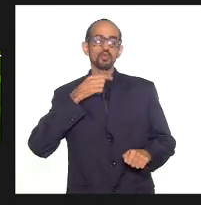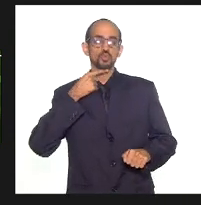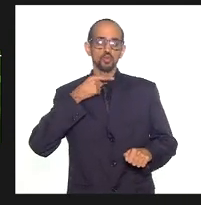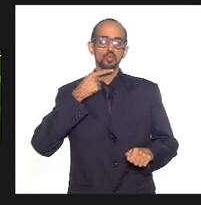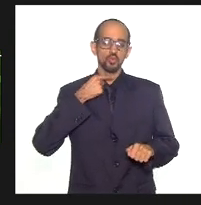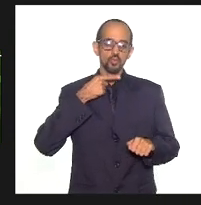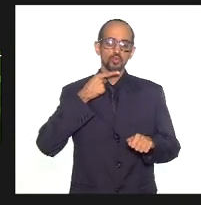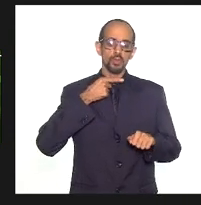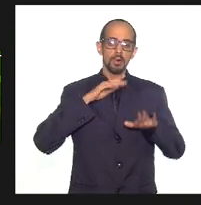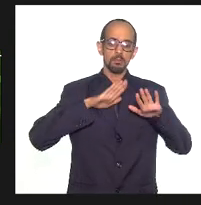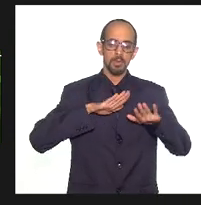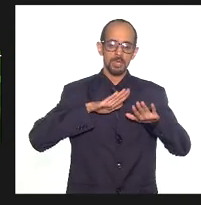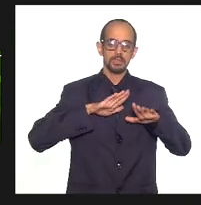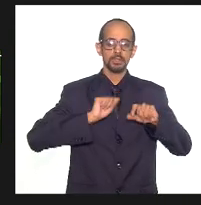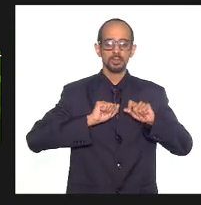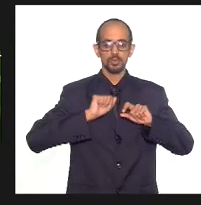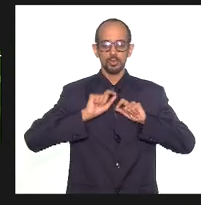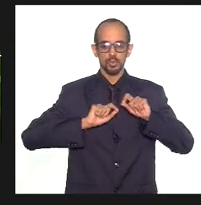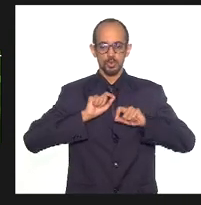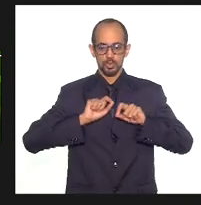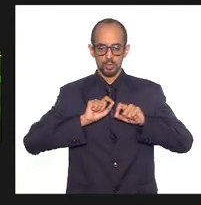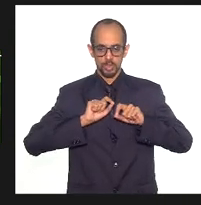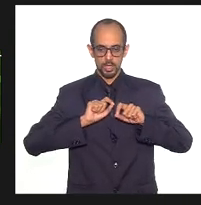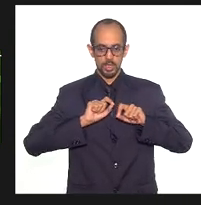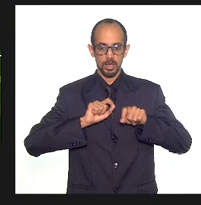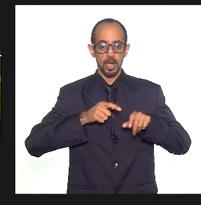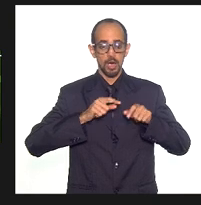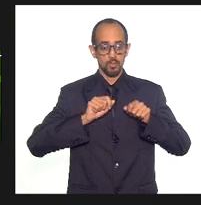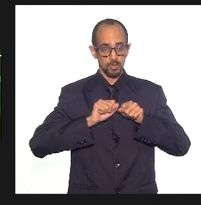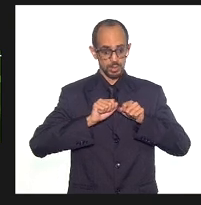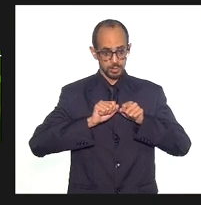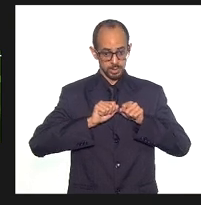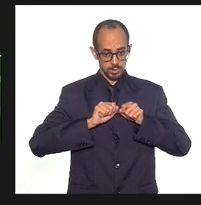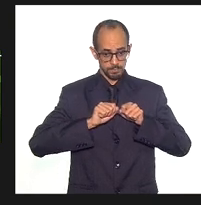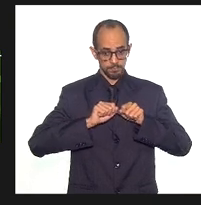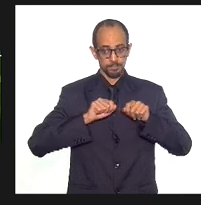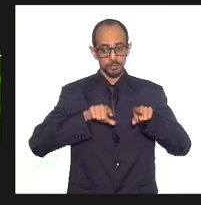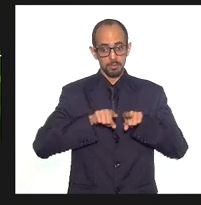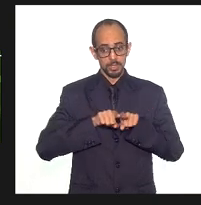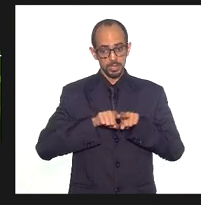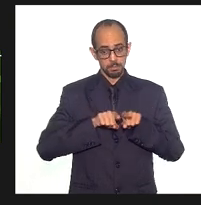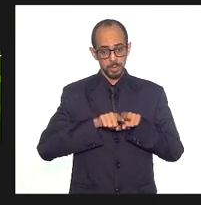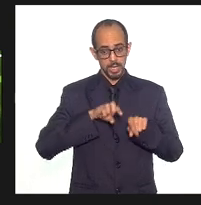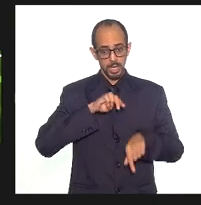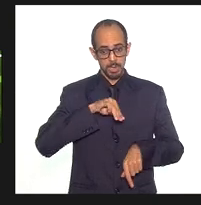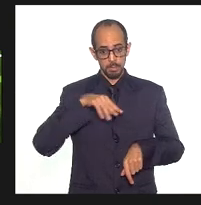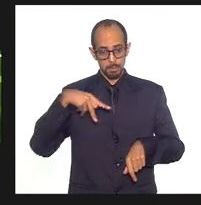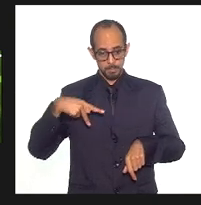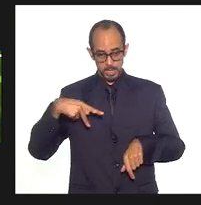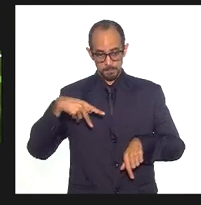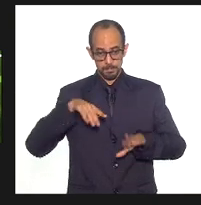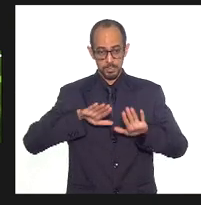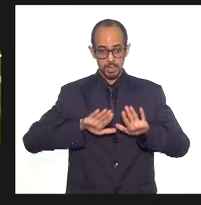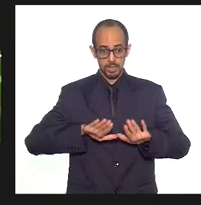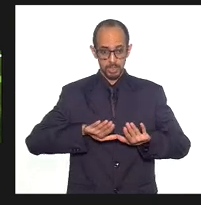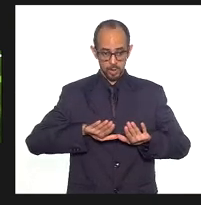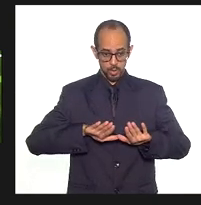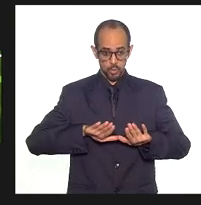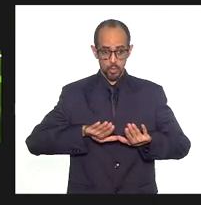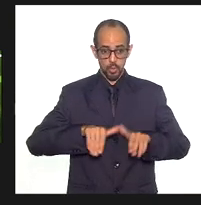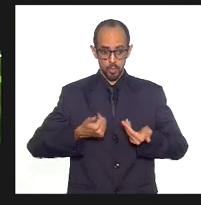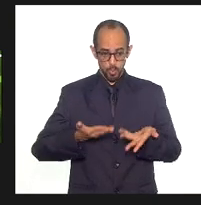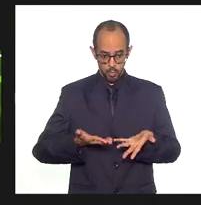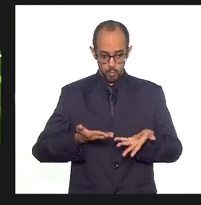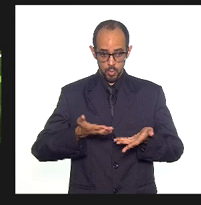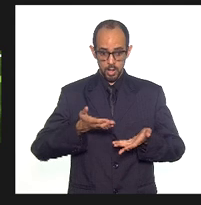a Fazenda também vai ter que entrar e a NP também. Então, eu acho que esse tema vai merecer um